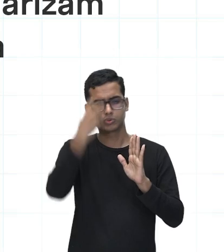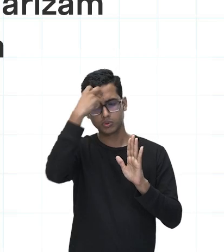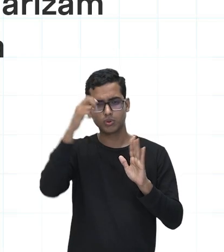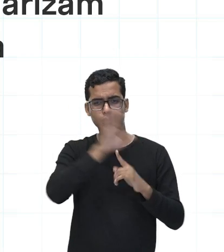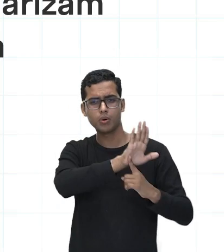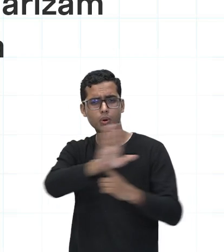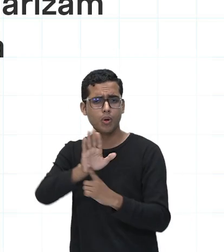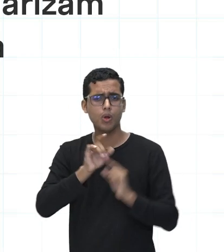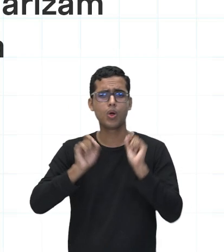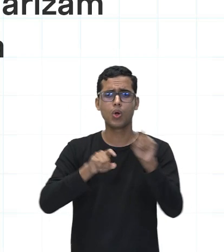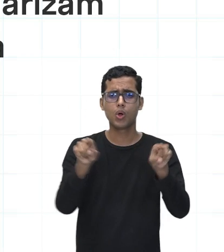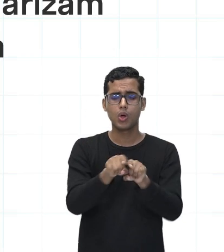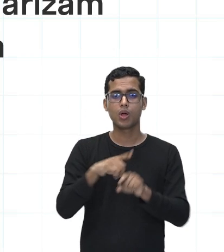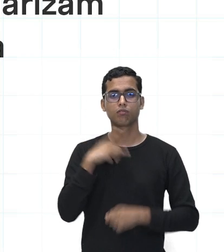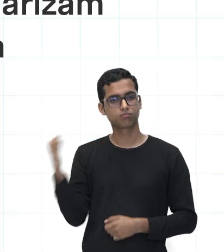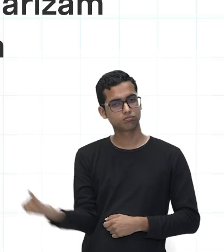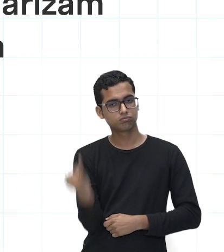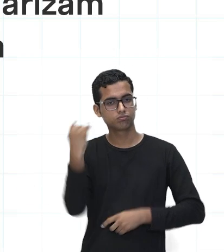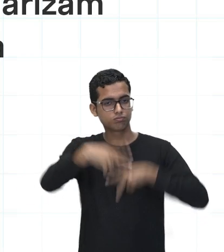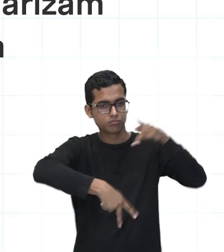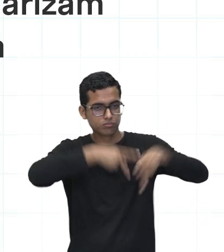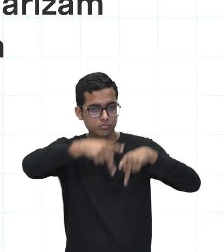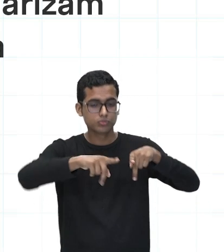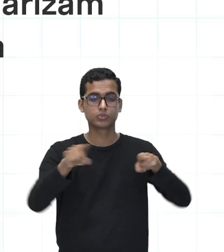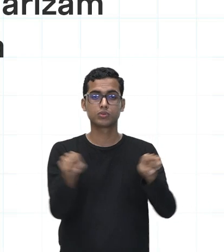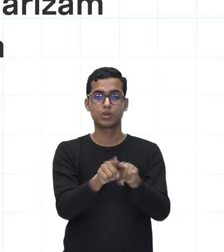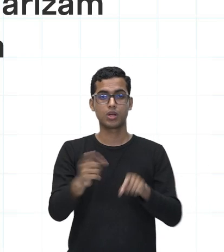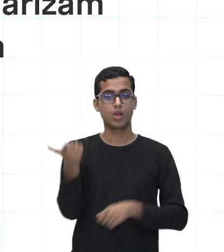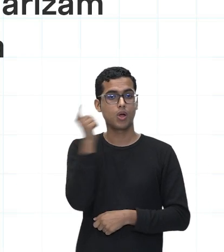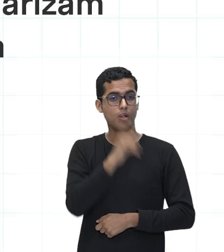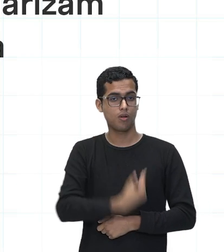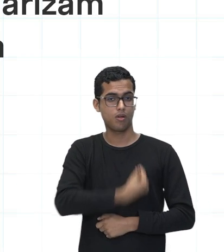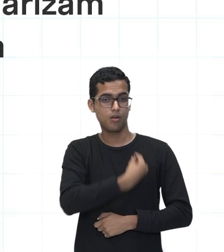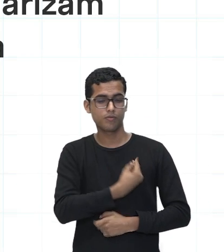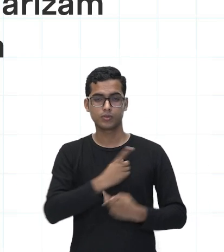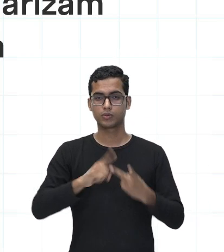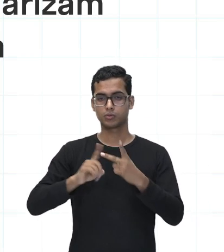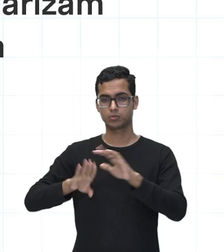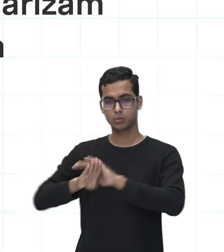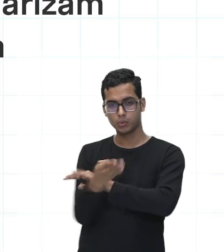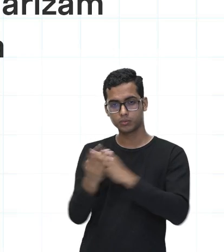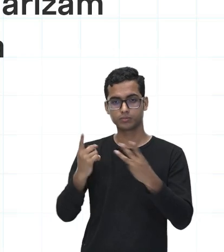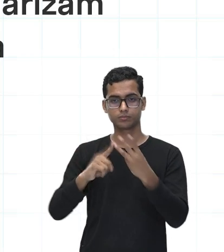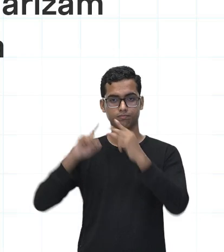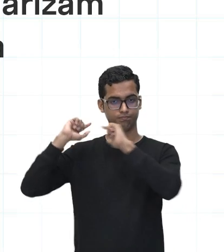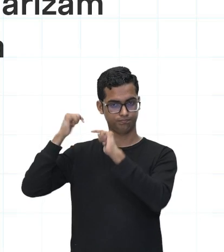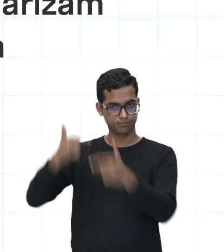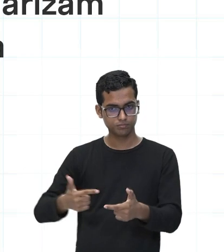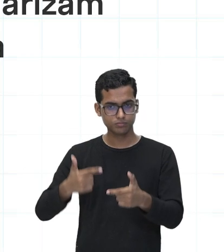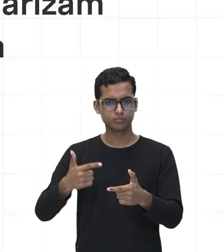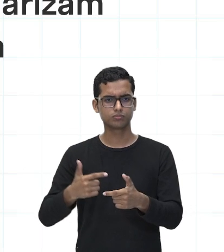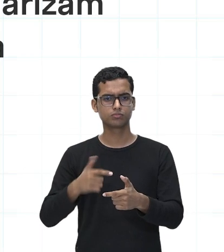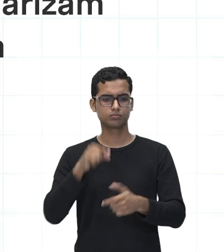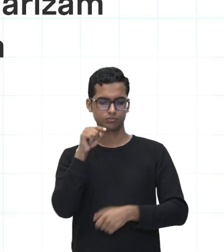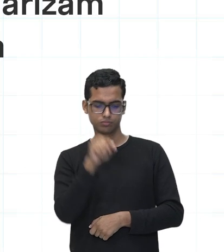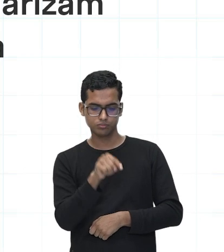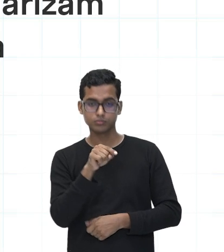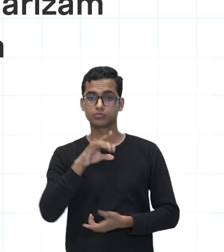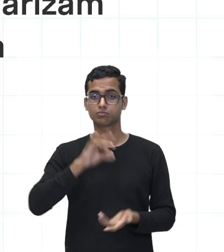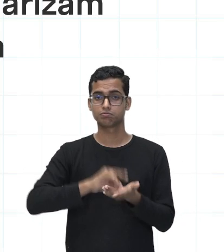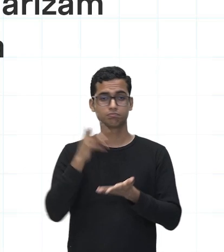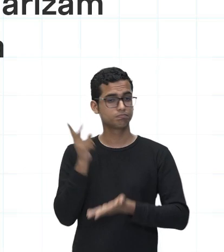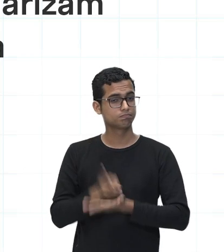cultural são importantes para que o modo de vida, os costumes e as tradições de um povo